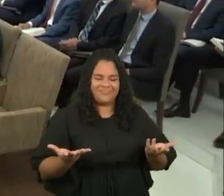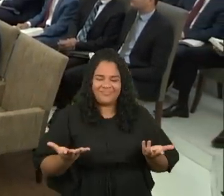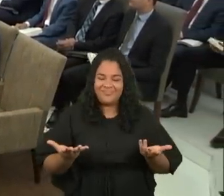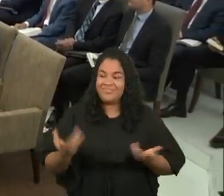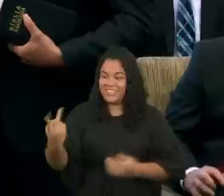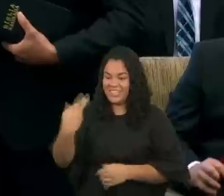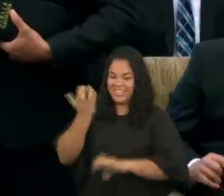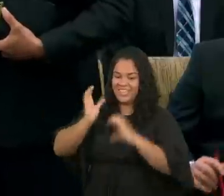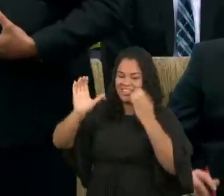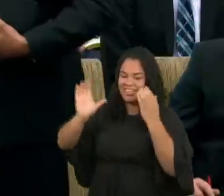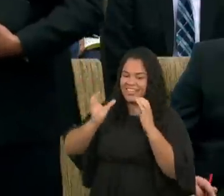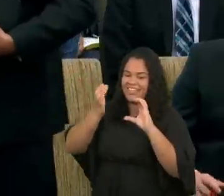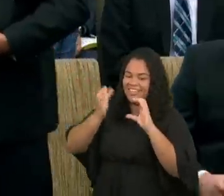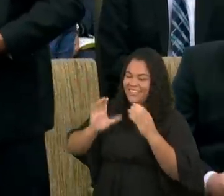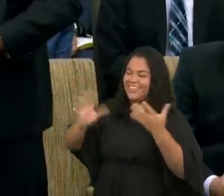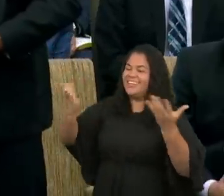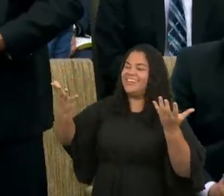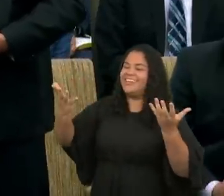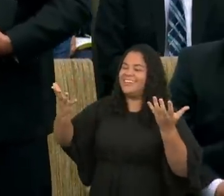Eu